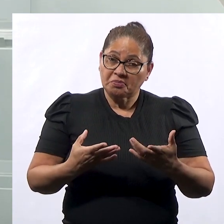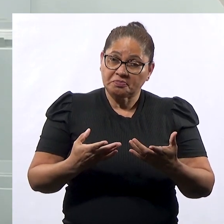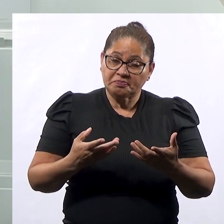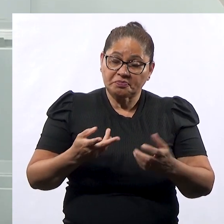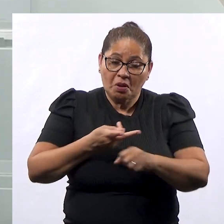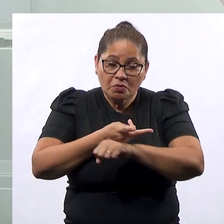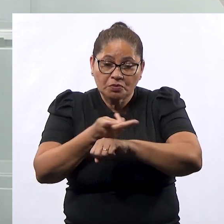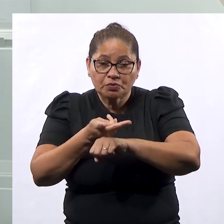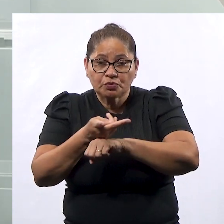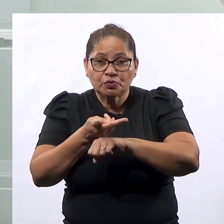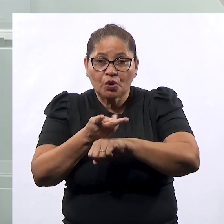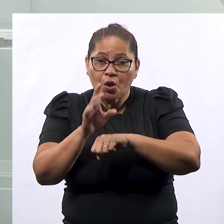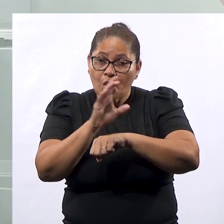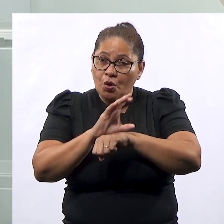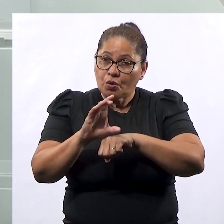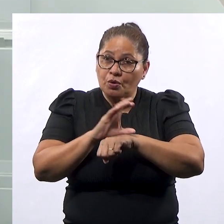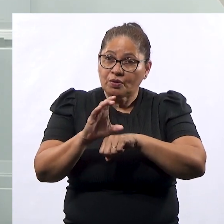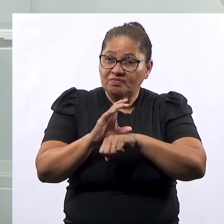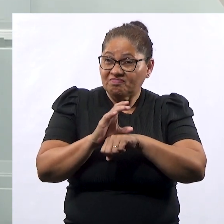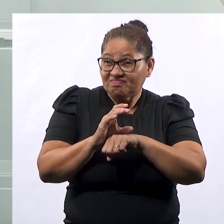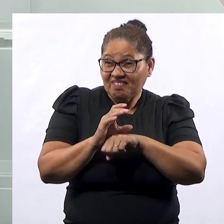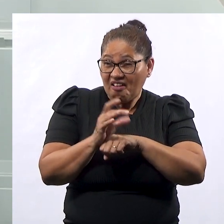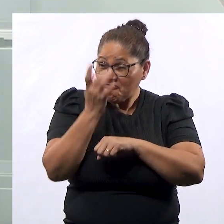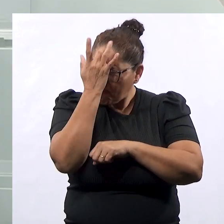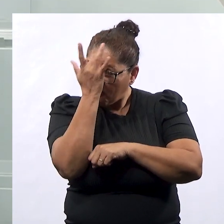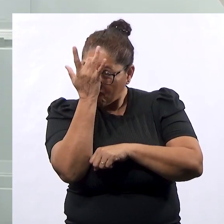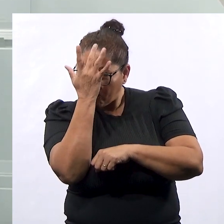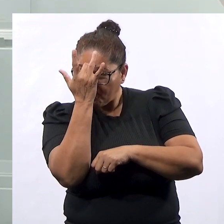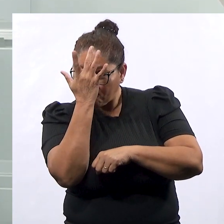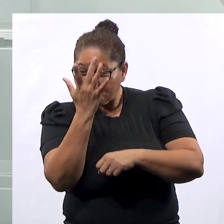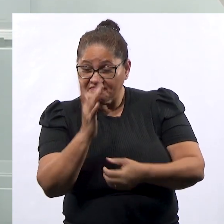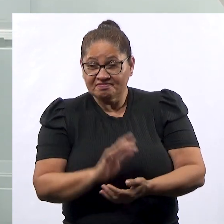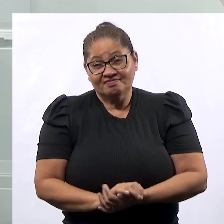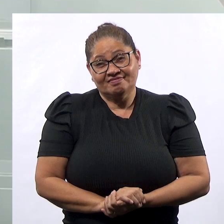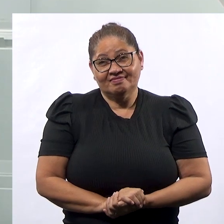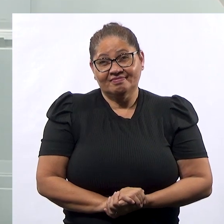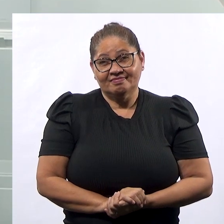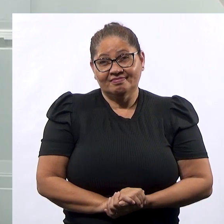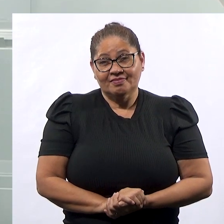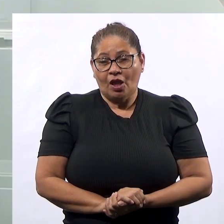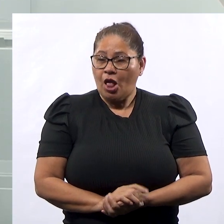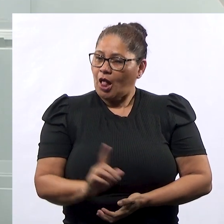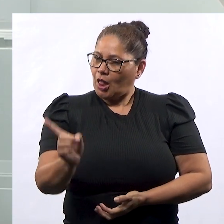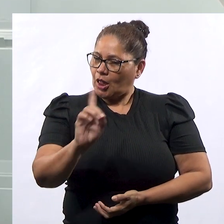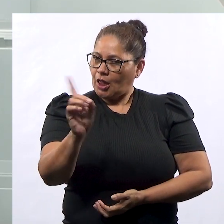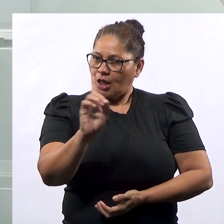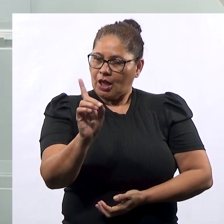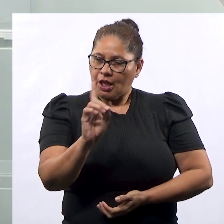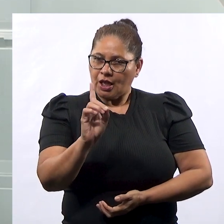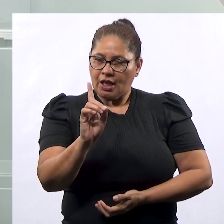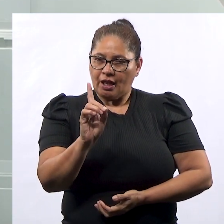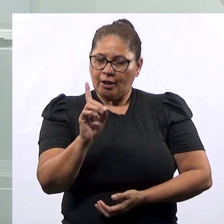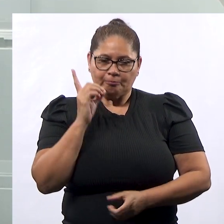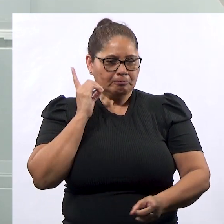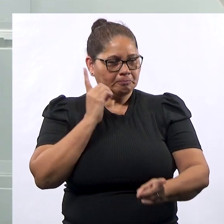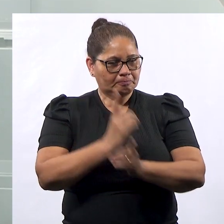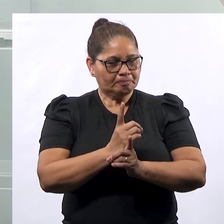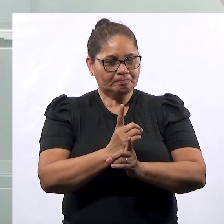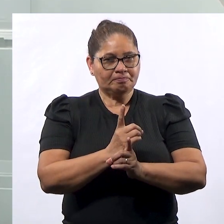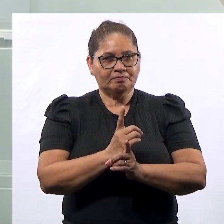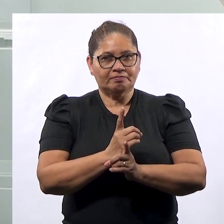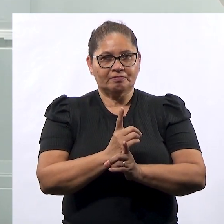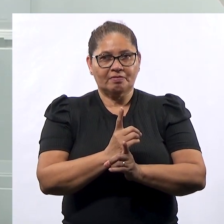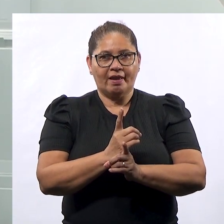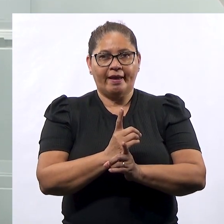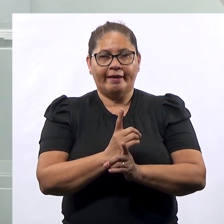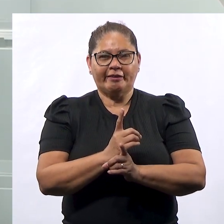você está procurando aqui um curso que é Next, Finish, não é isso que você vai encontrar. Aqui